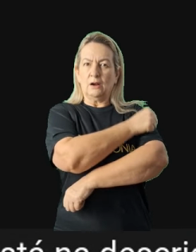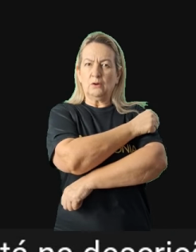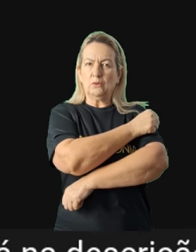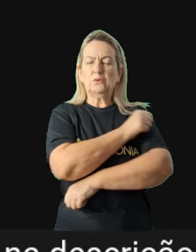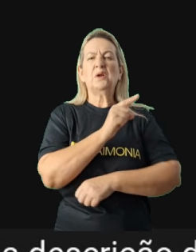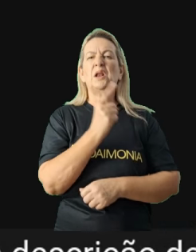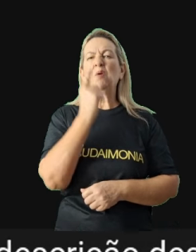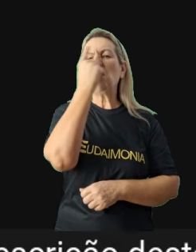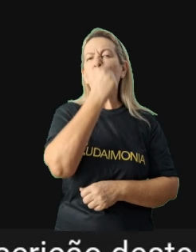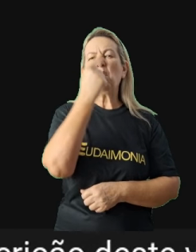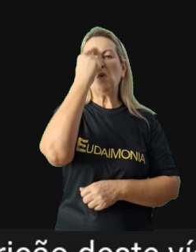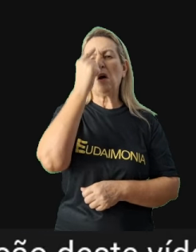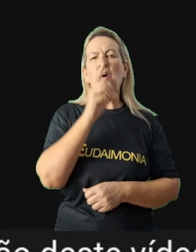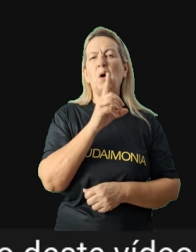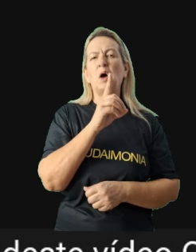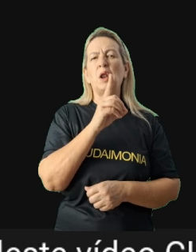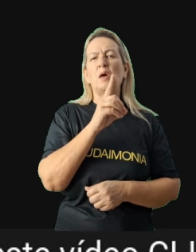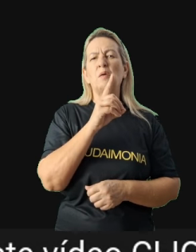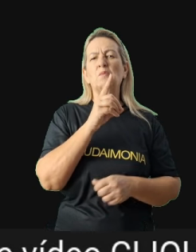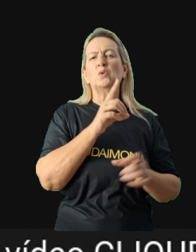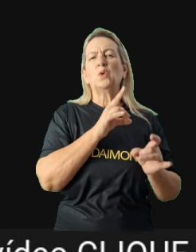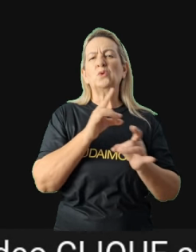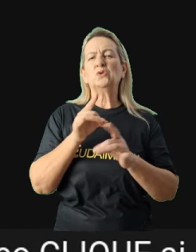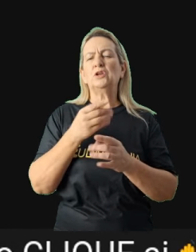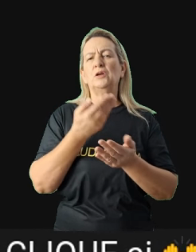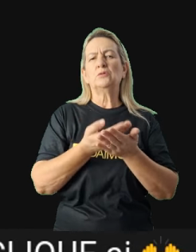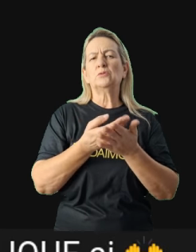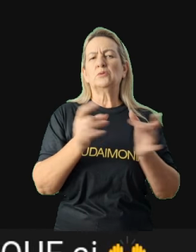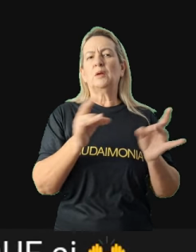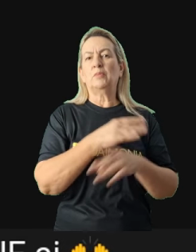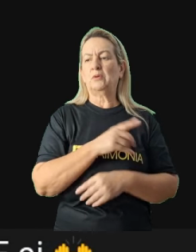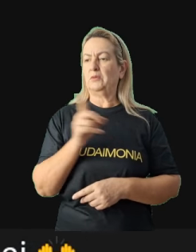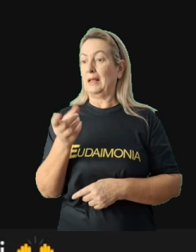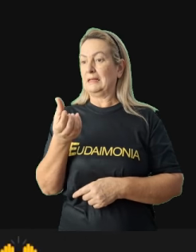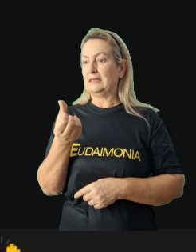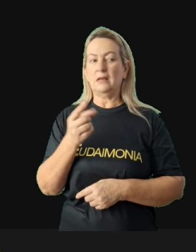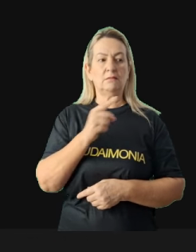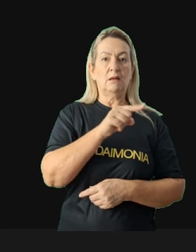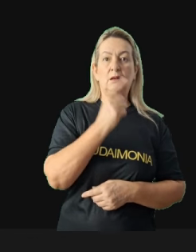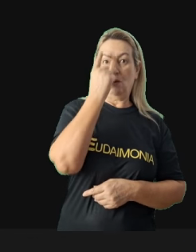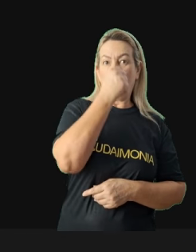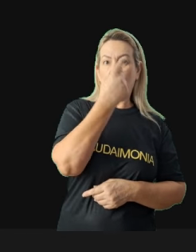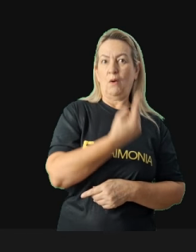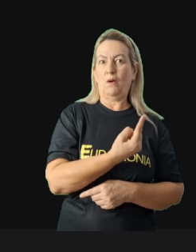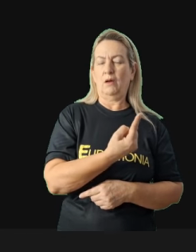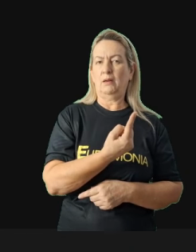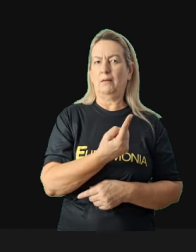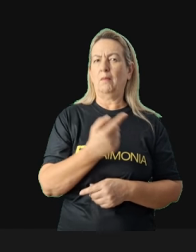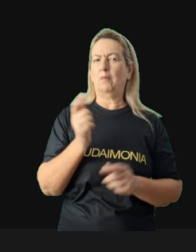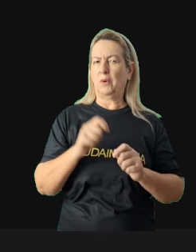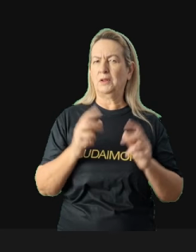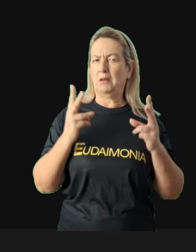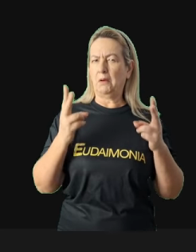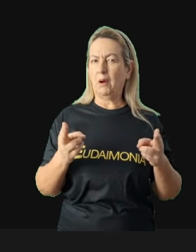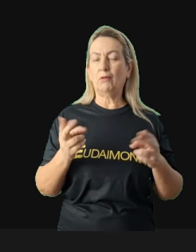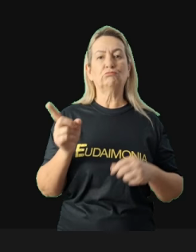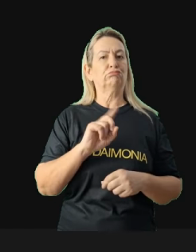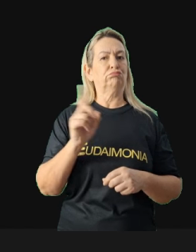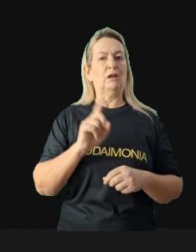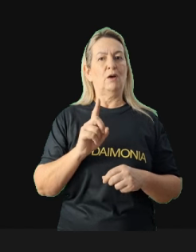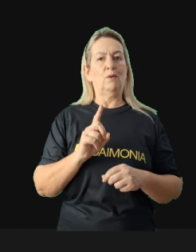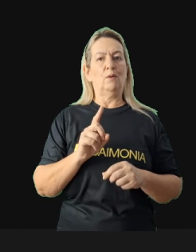tem aquela rotina de 1 hora por dia estudar. Eu posso gerar formas diferentes de entregar conteúdo